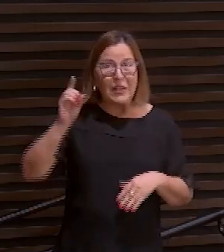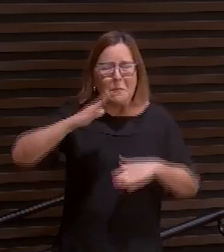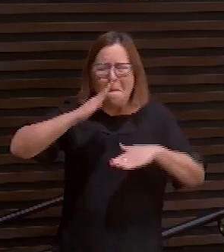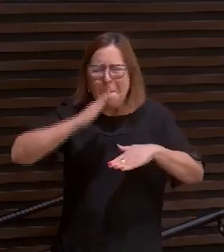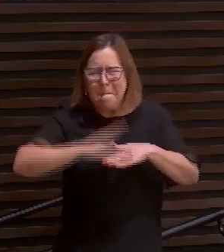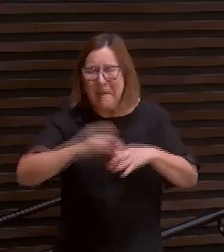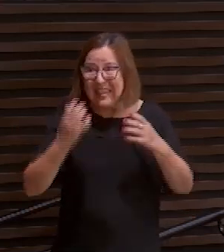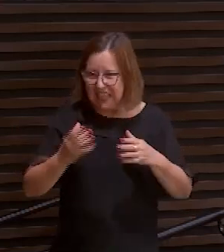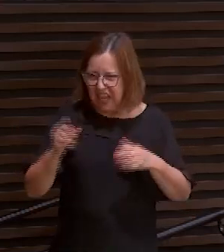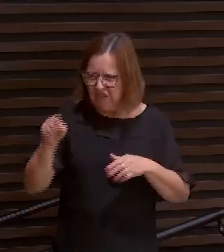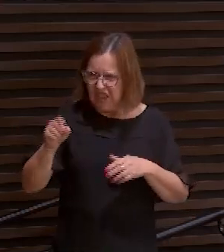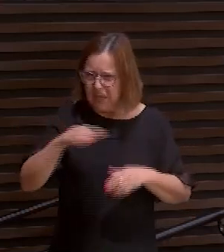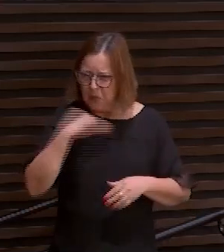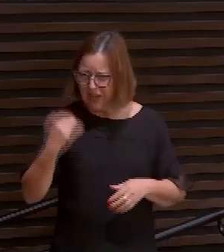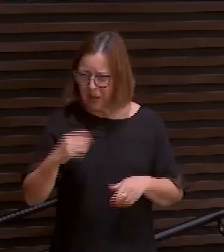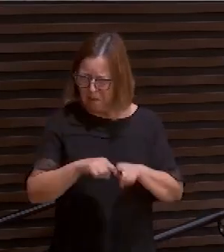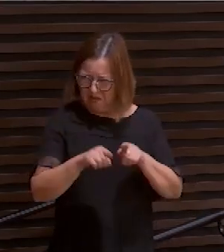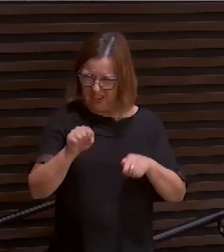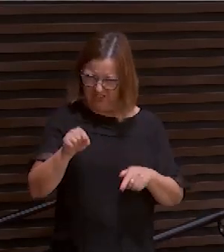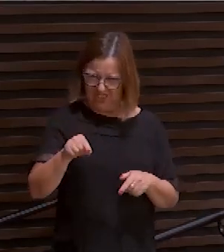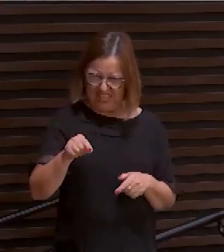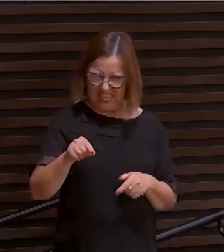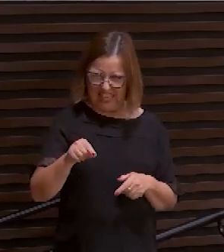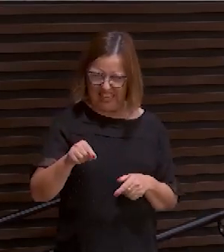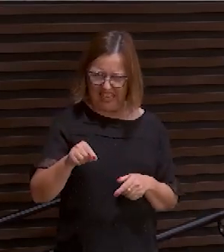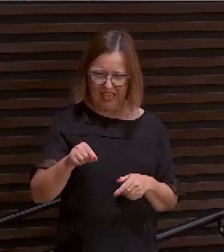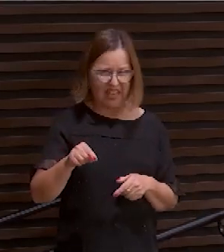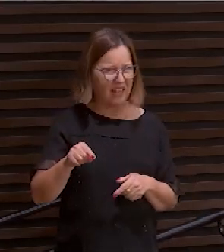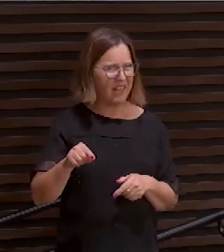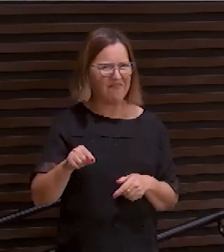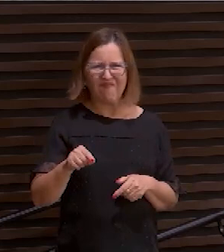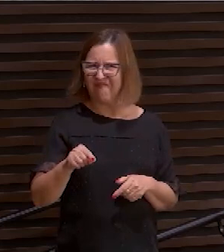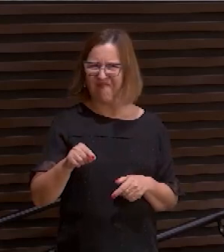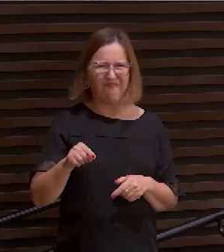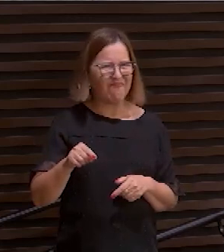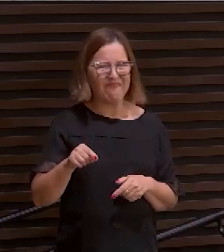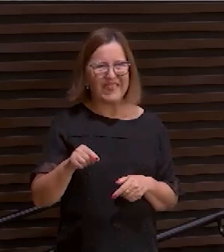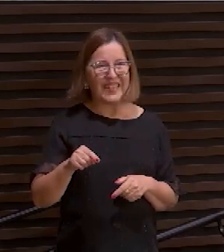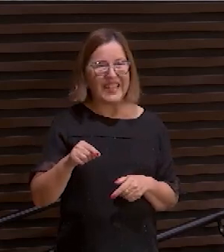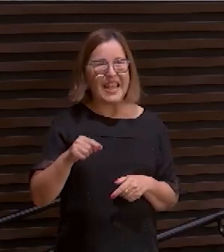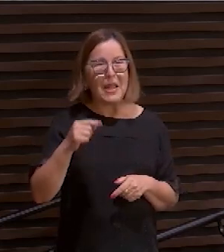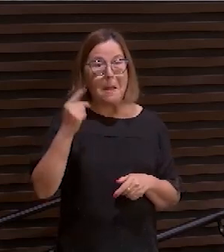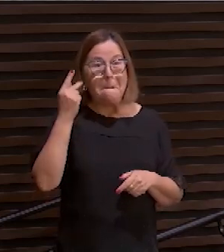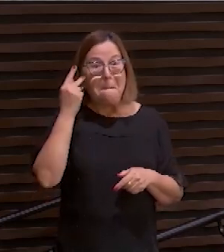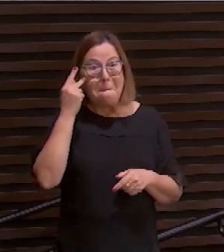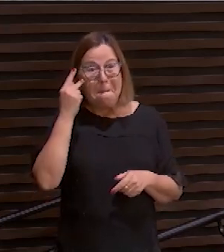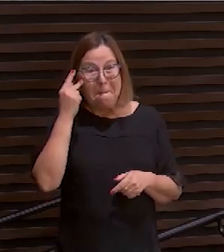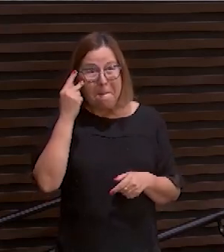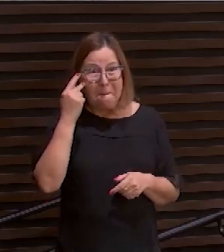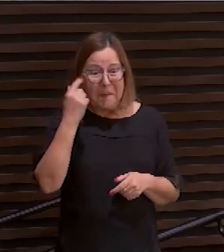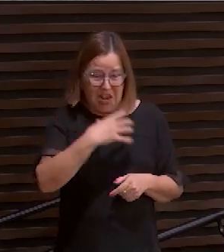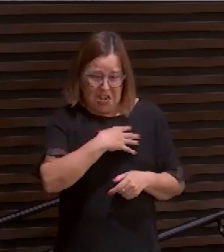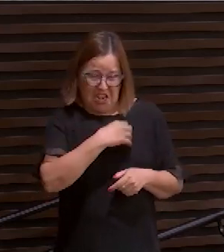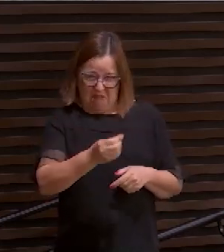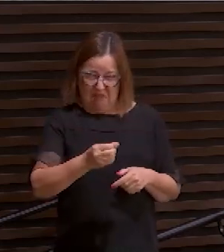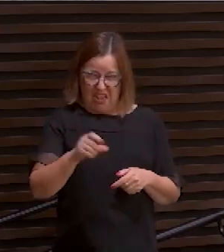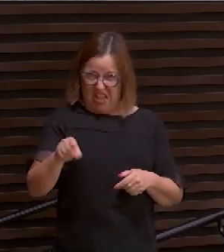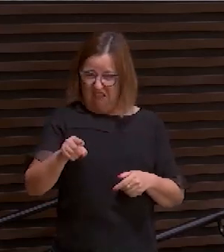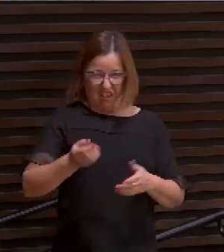Mas você é tão ordinária que nem para se matar presta. E aí eu tive que entrar na